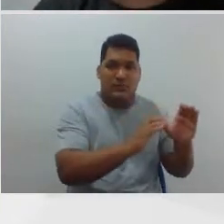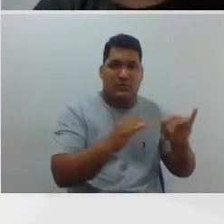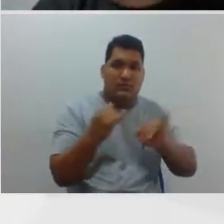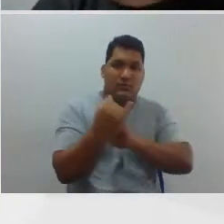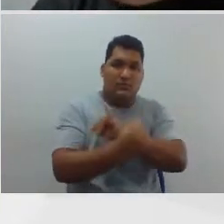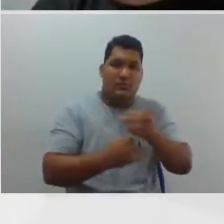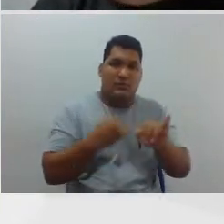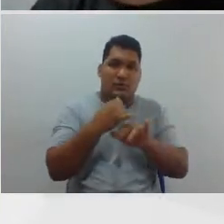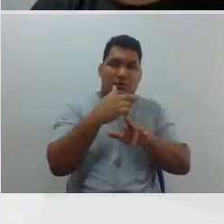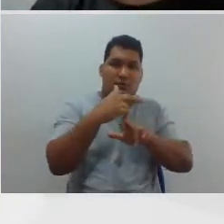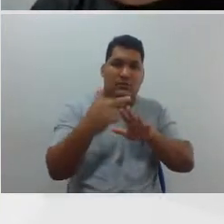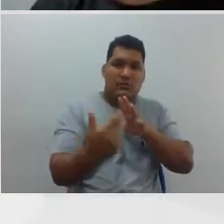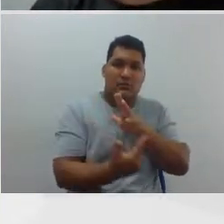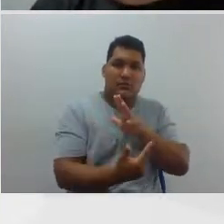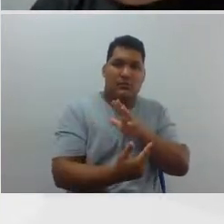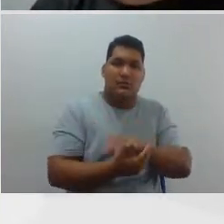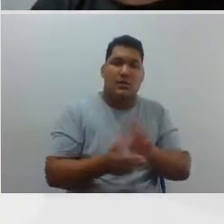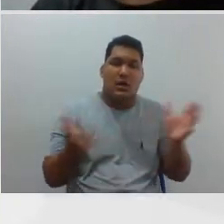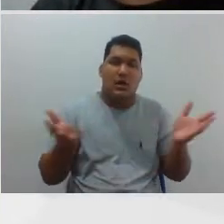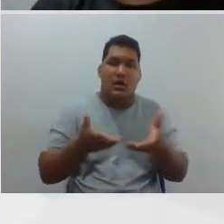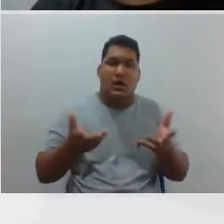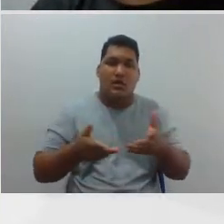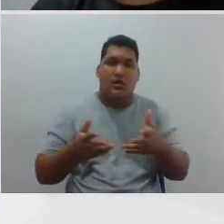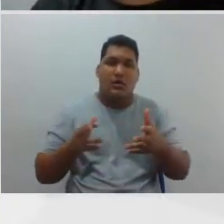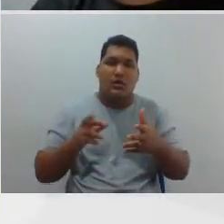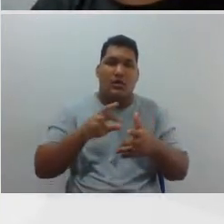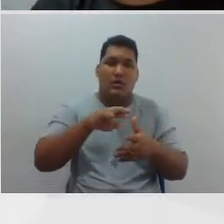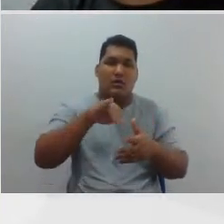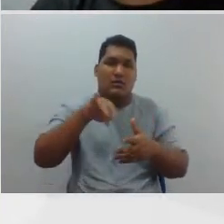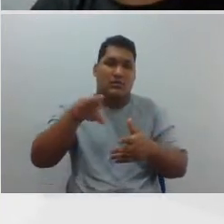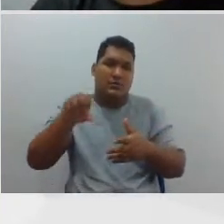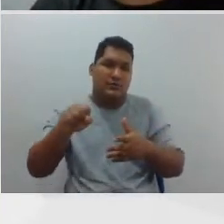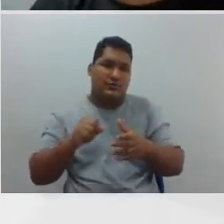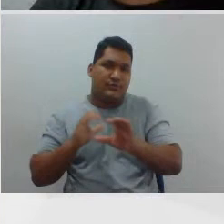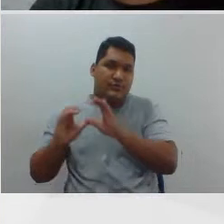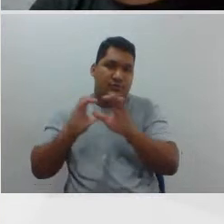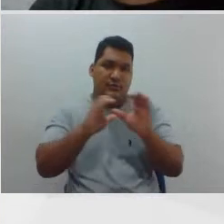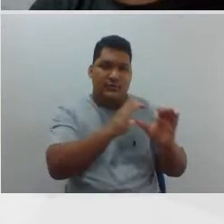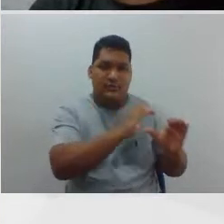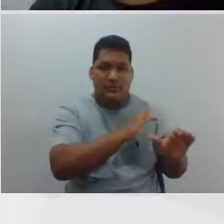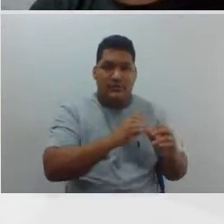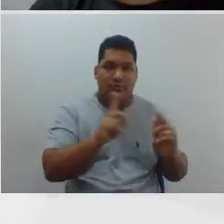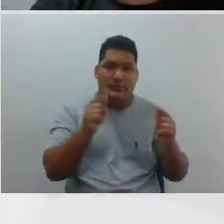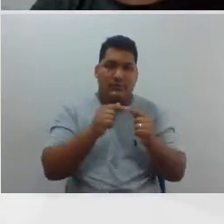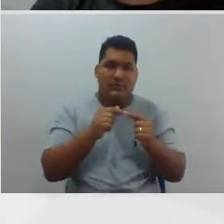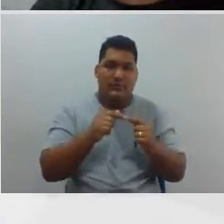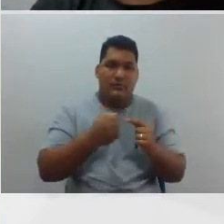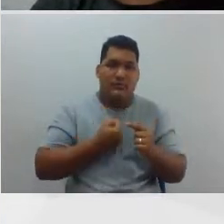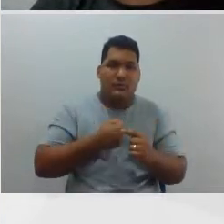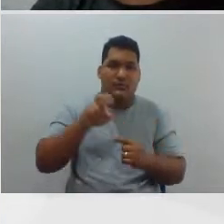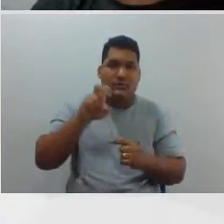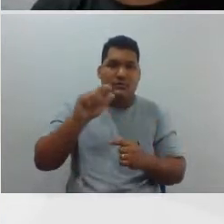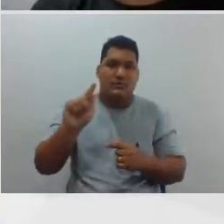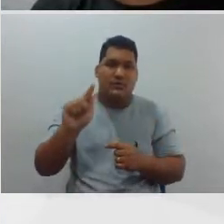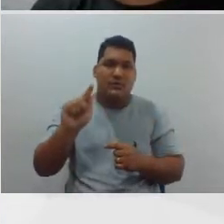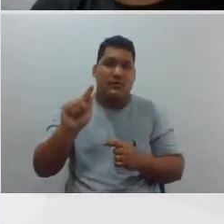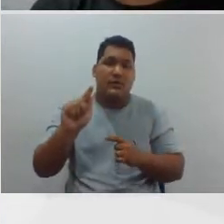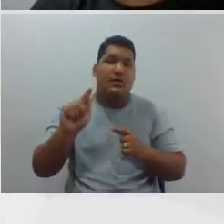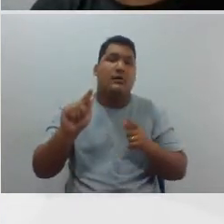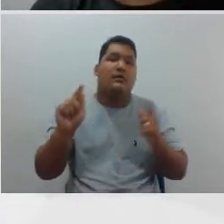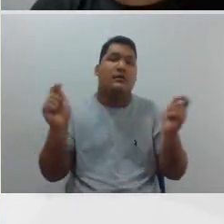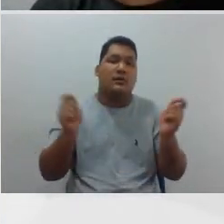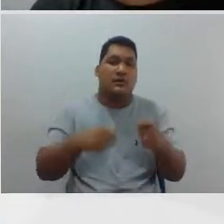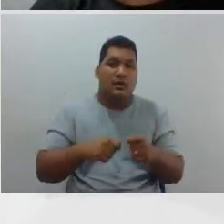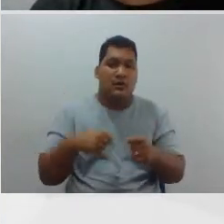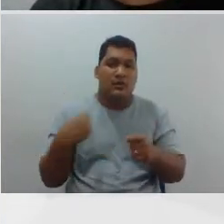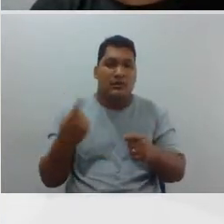agora redes de comunicação do tipo da classe 5G, é possível, né, com